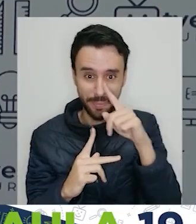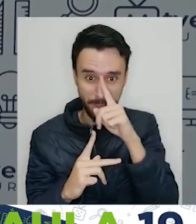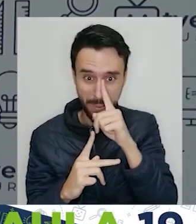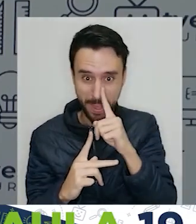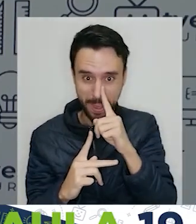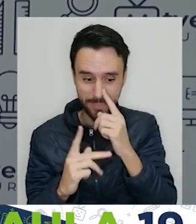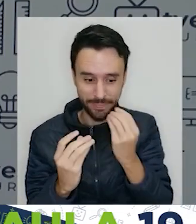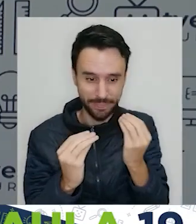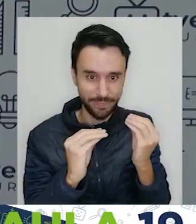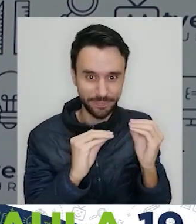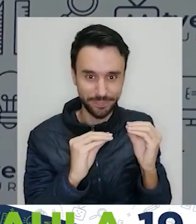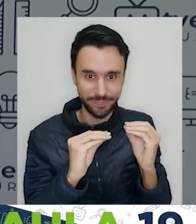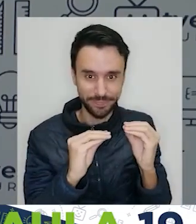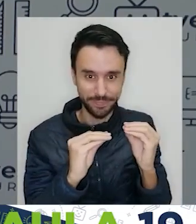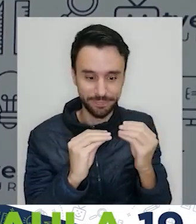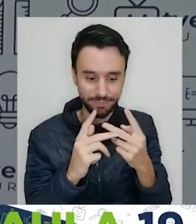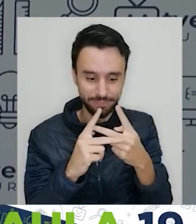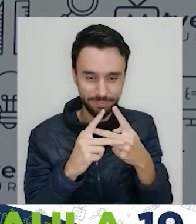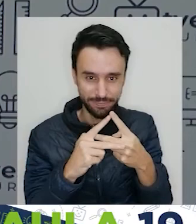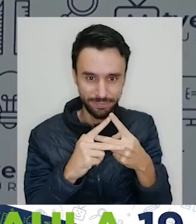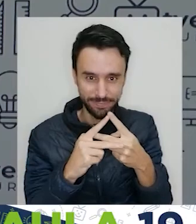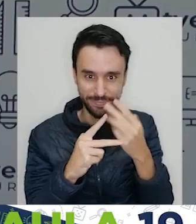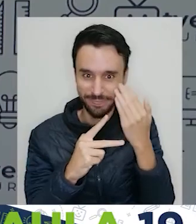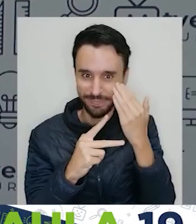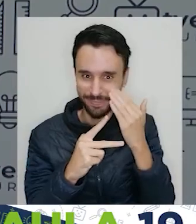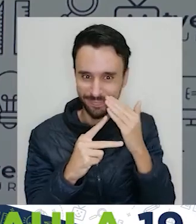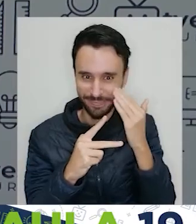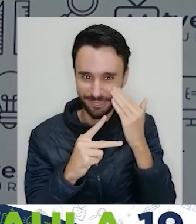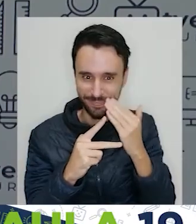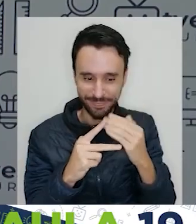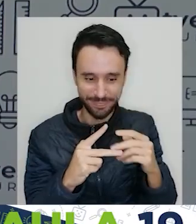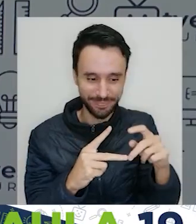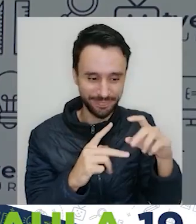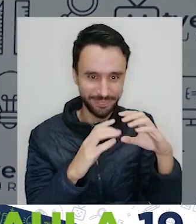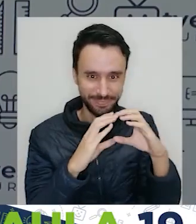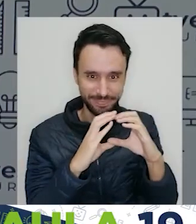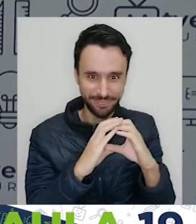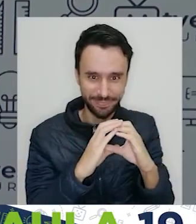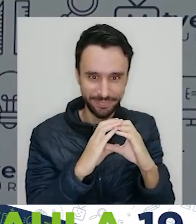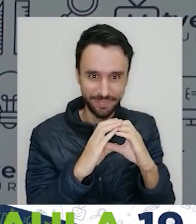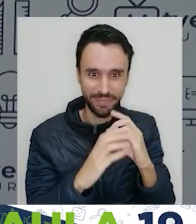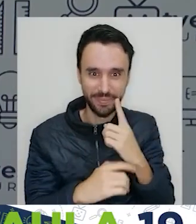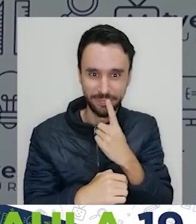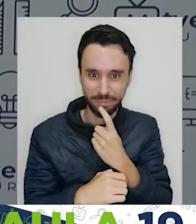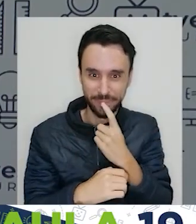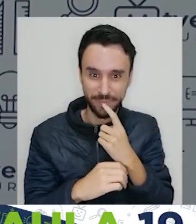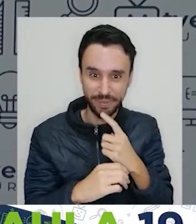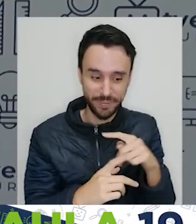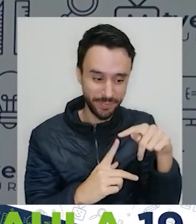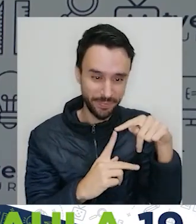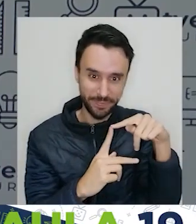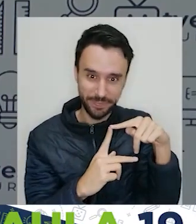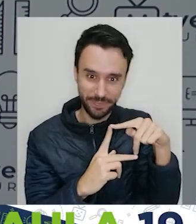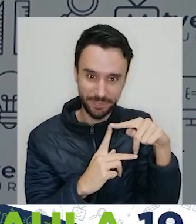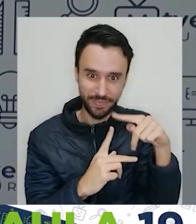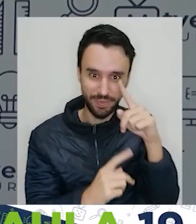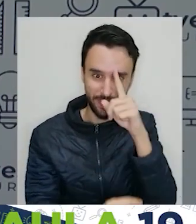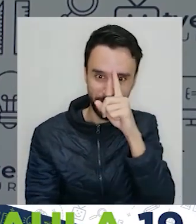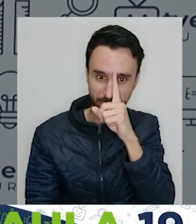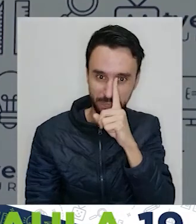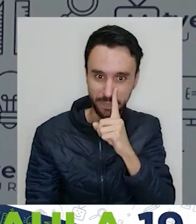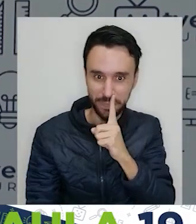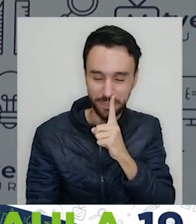Continuando a sequência, triângulo azul, círculo vermelho, quadrado amarelo,